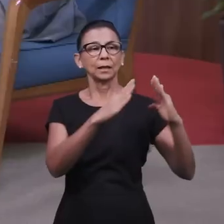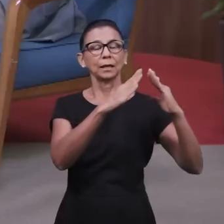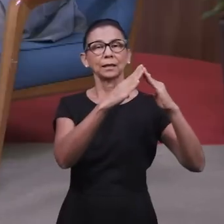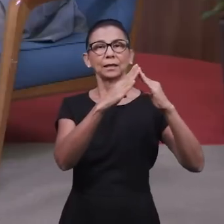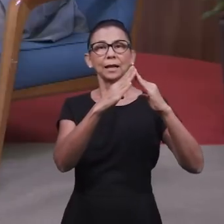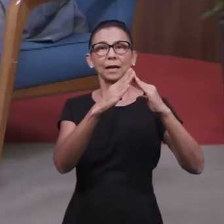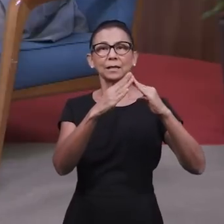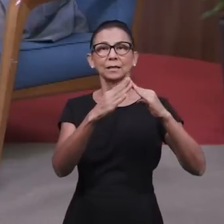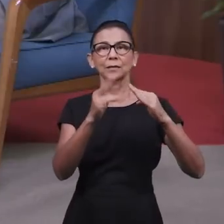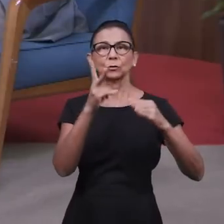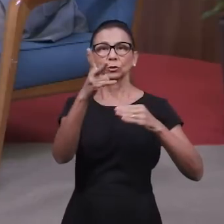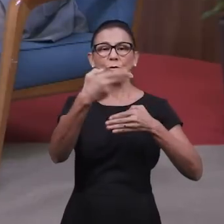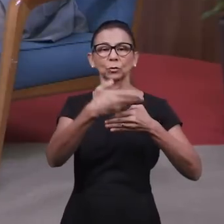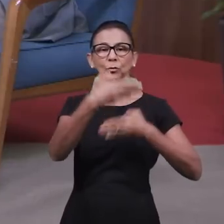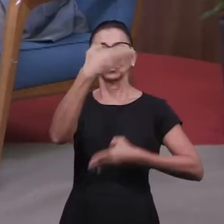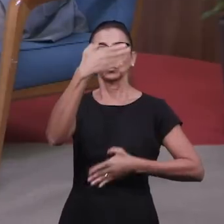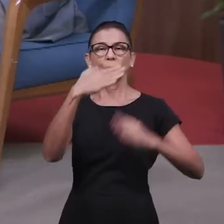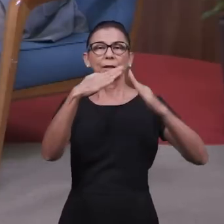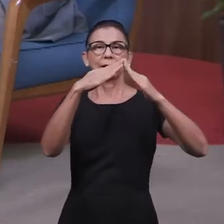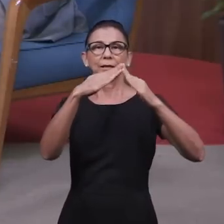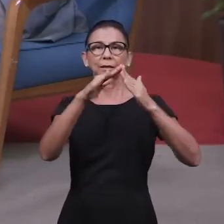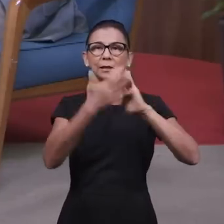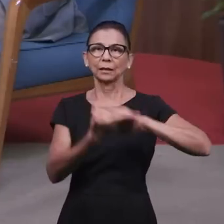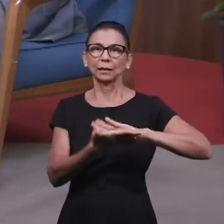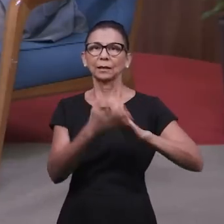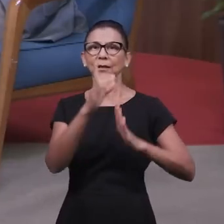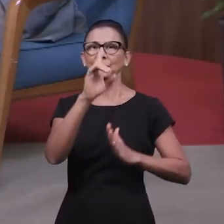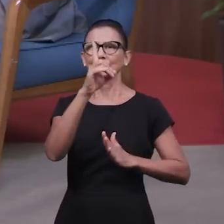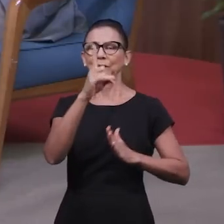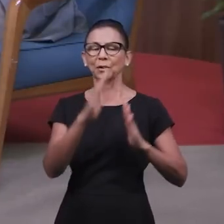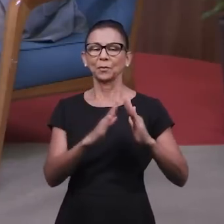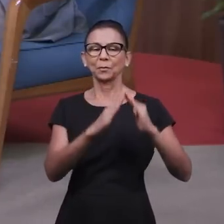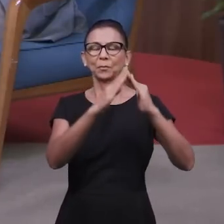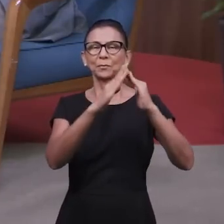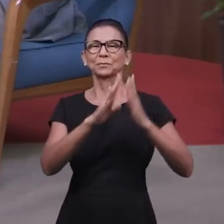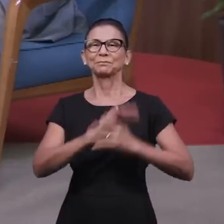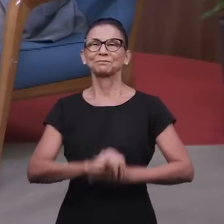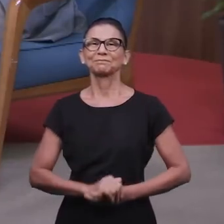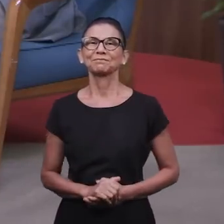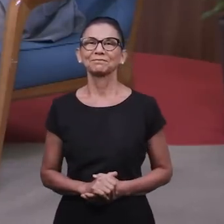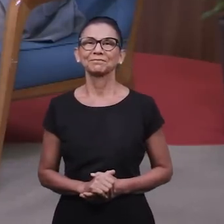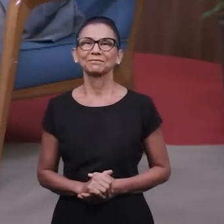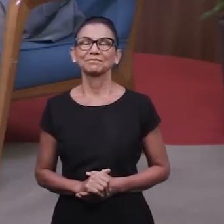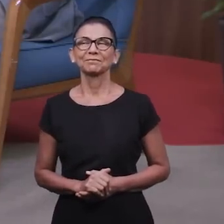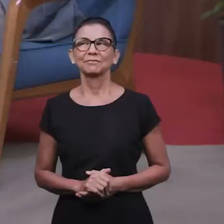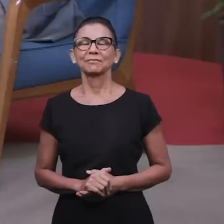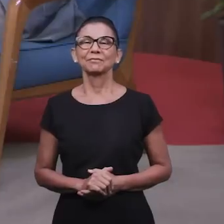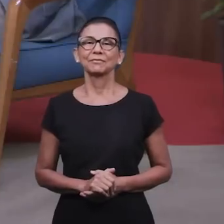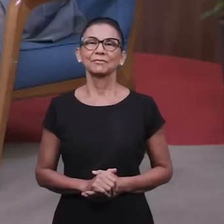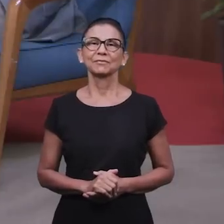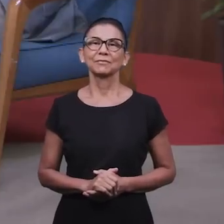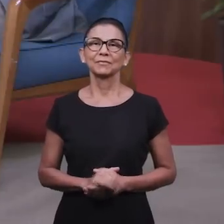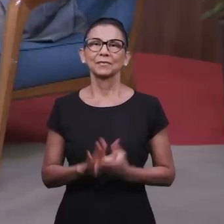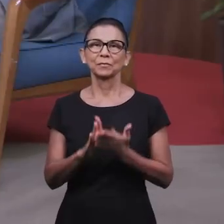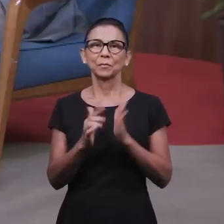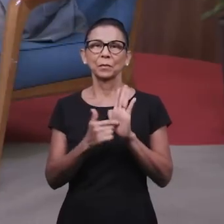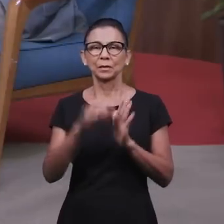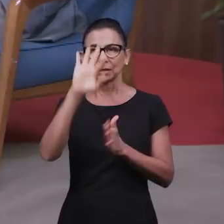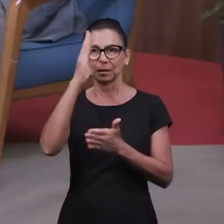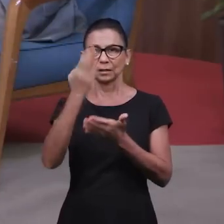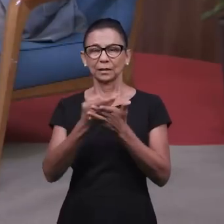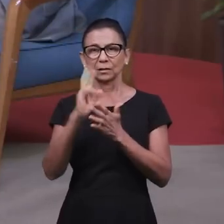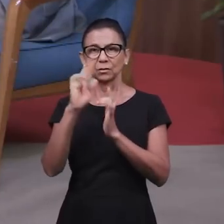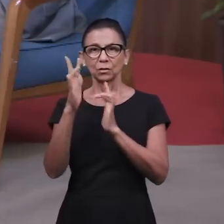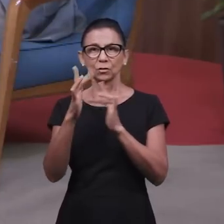palavra, né? Tu e a tua família, o que diz a palavra do Senhor para nós. Crê no Senhor Jesus, será salvo tu e a tua casa. Tu e a tua